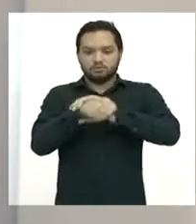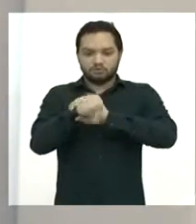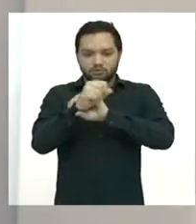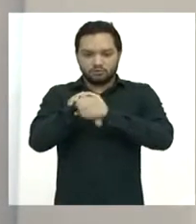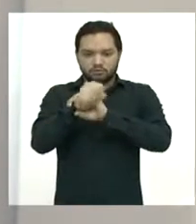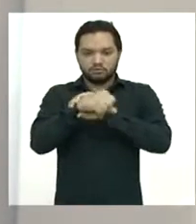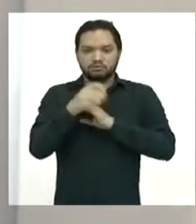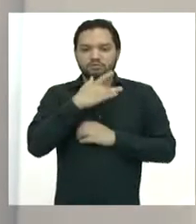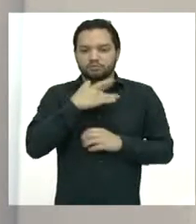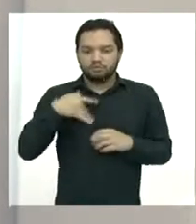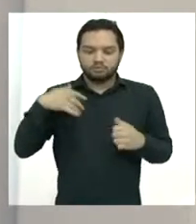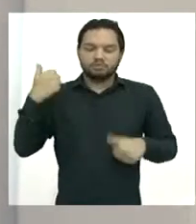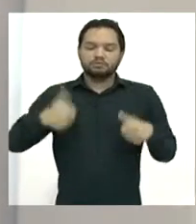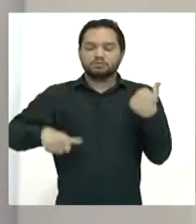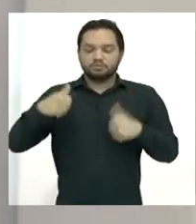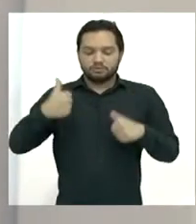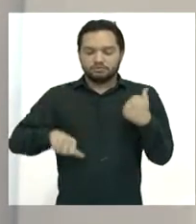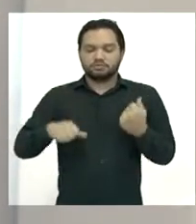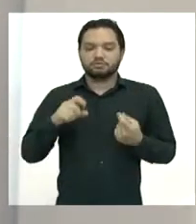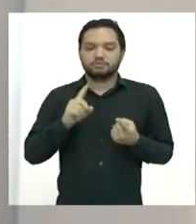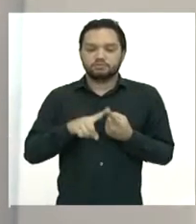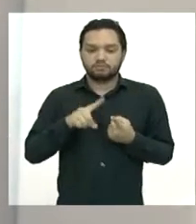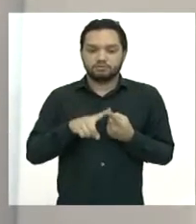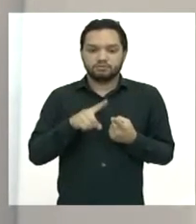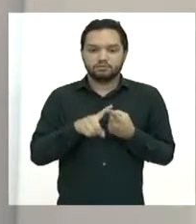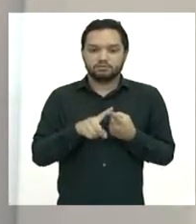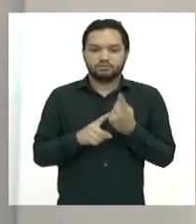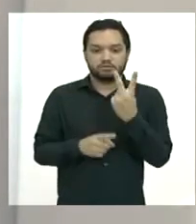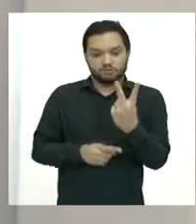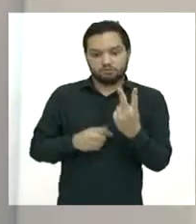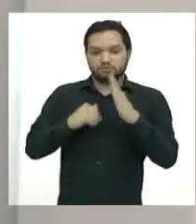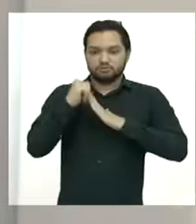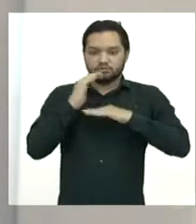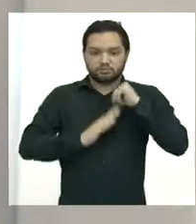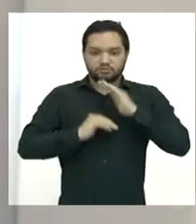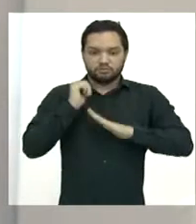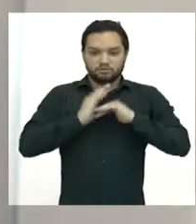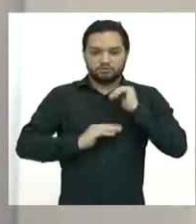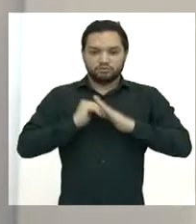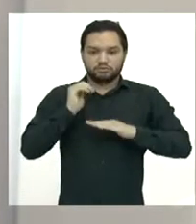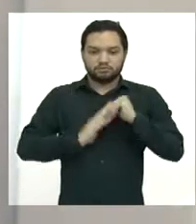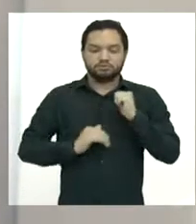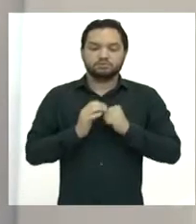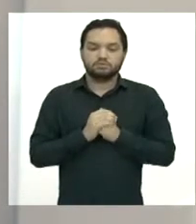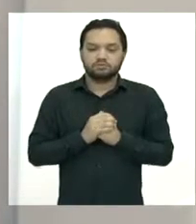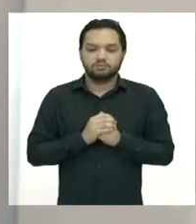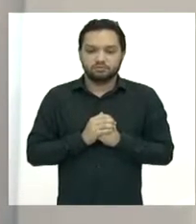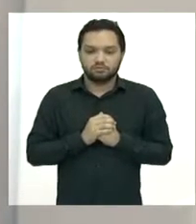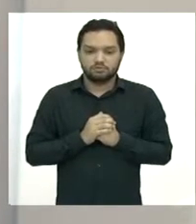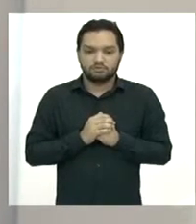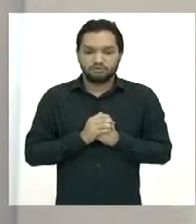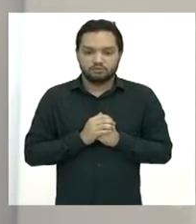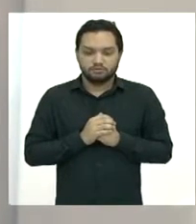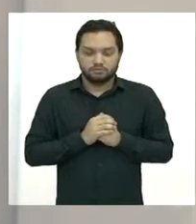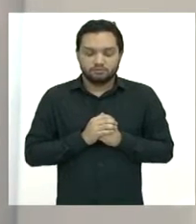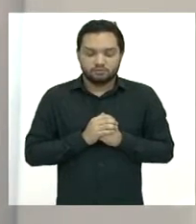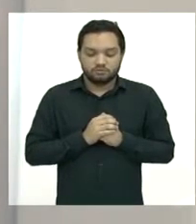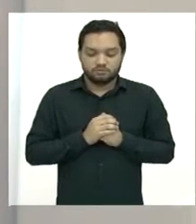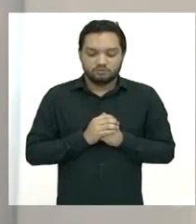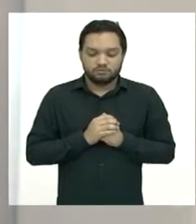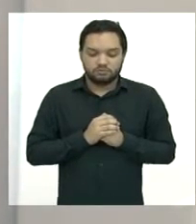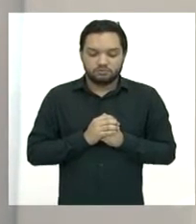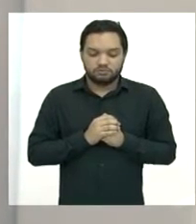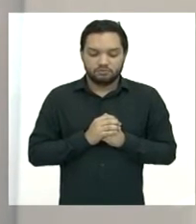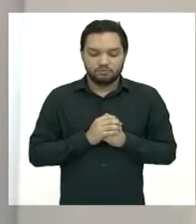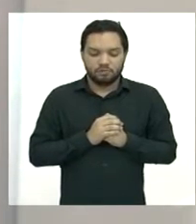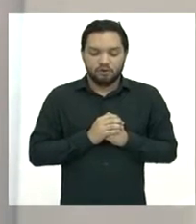de qualidade em primeira mão e ter acesso às 2 profissões. E ter acesso à saúde com elas, você vai pontuar